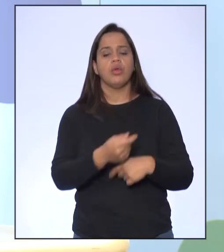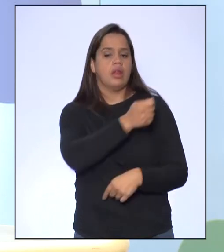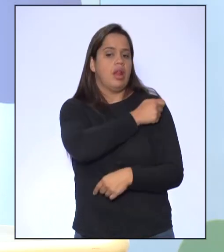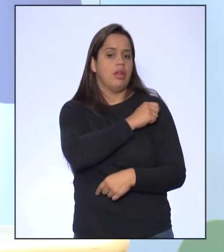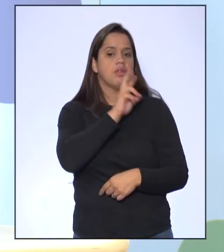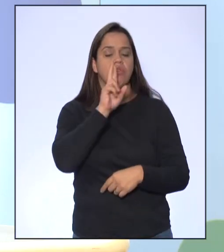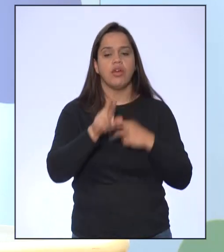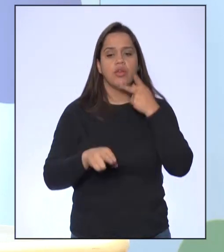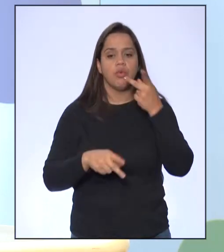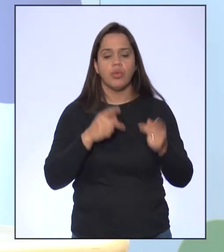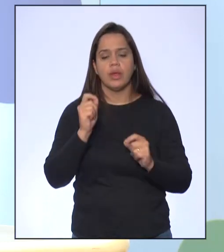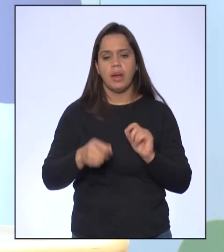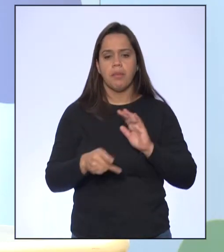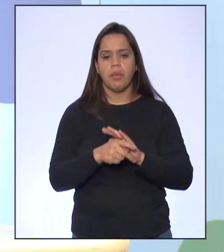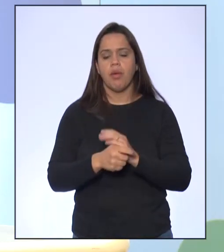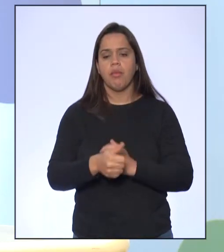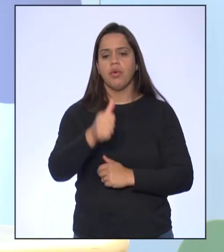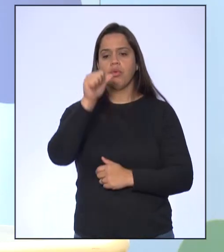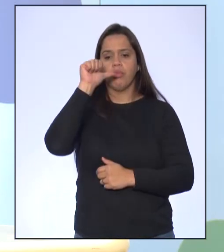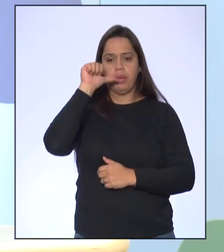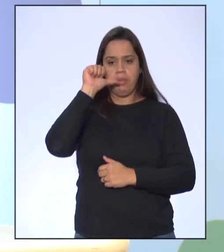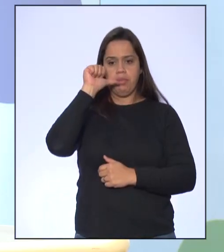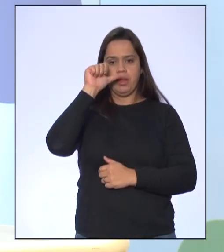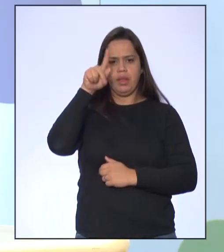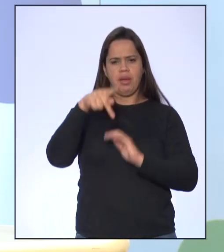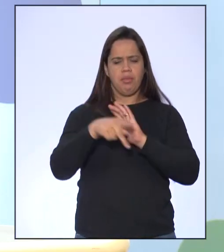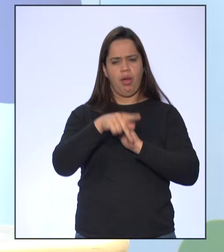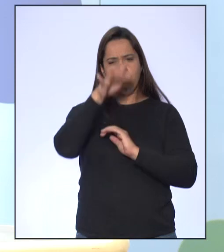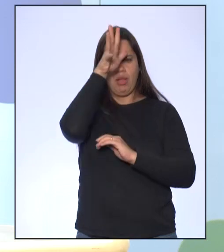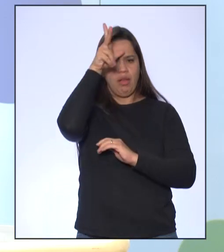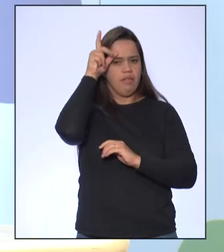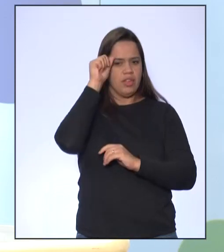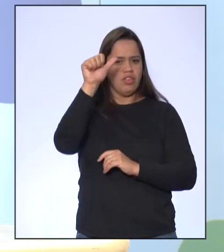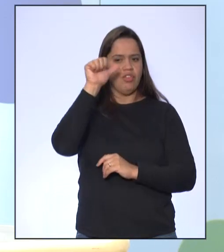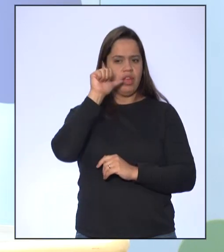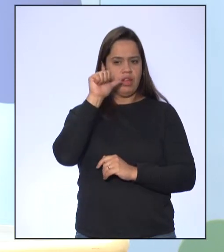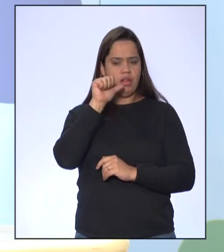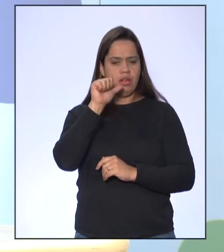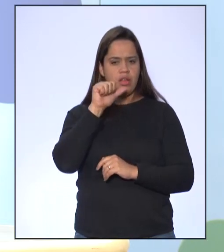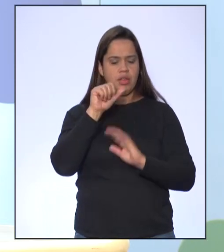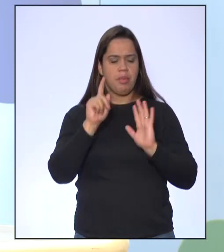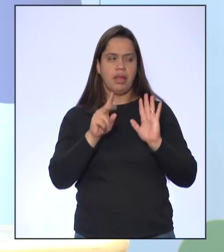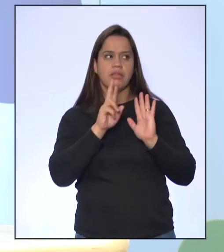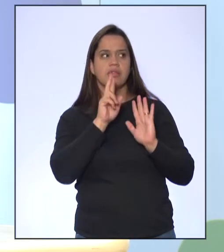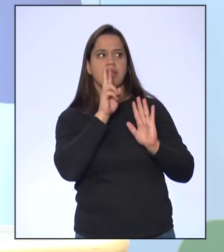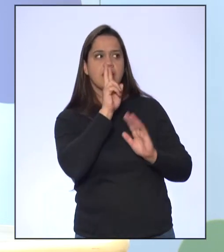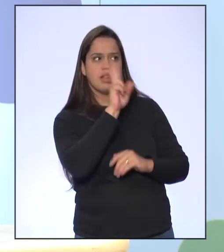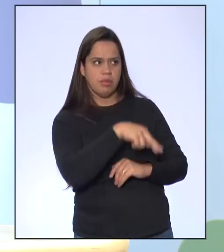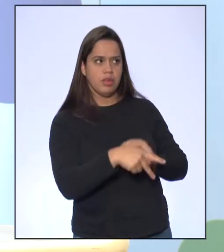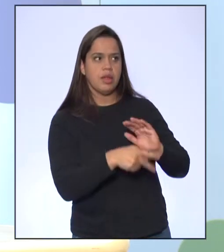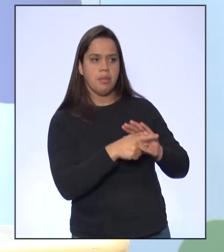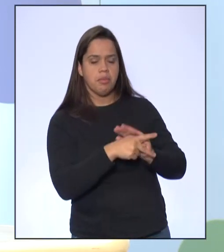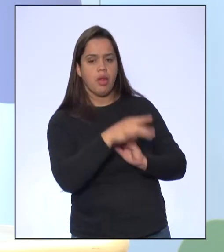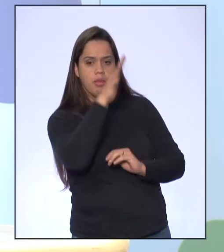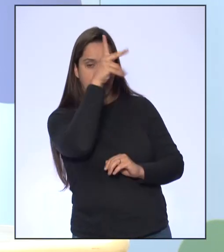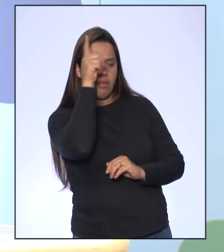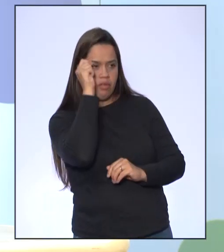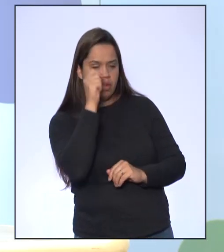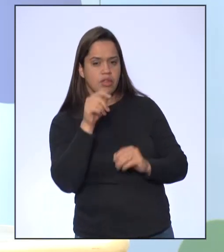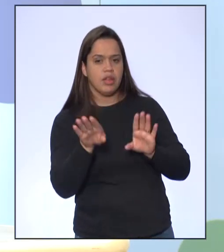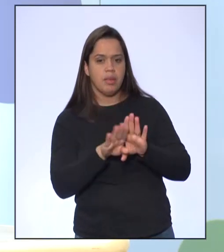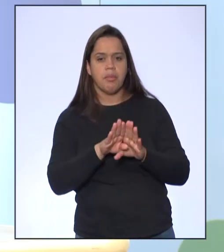das bebidas. Ela está citando um refrigerante, mas eu acho que, assim, além de você responder para a Fernanda de refrigerante, sobre